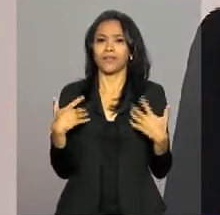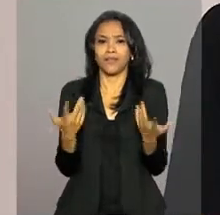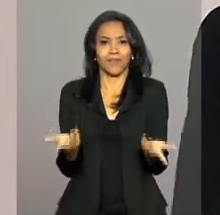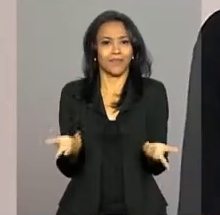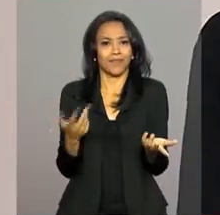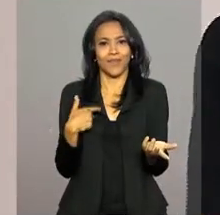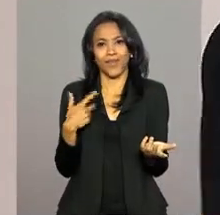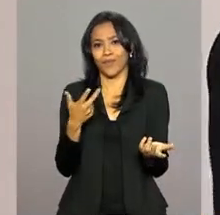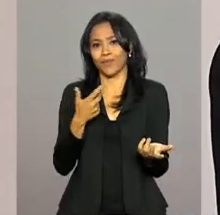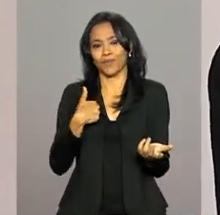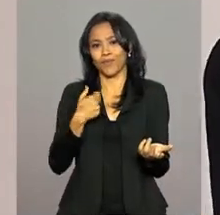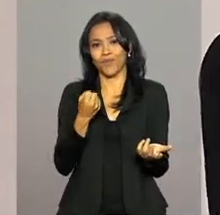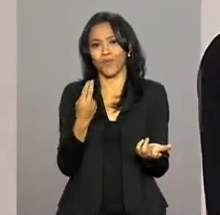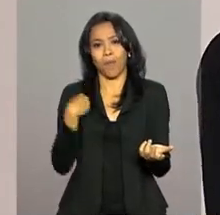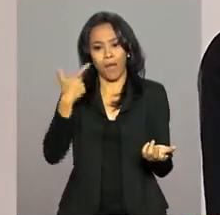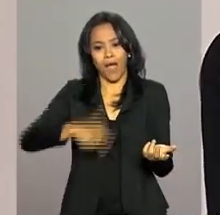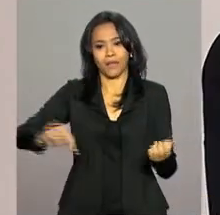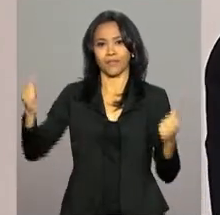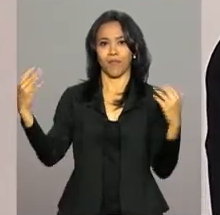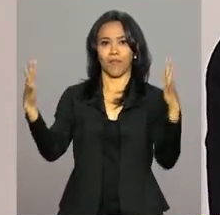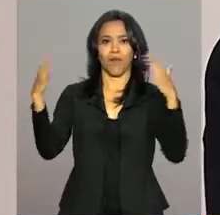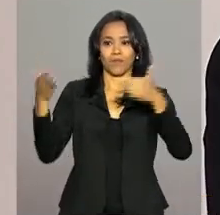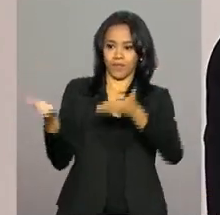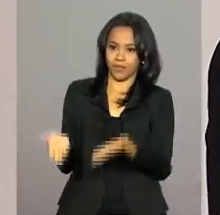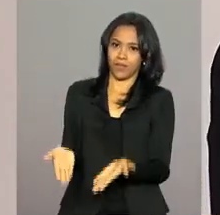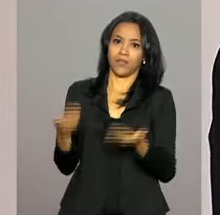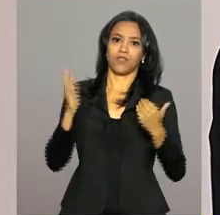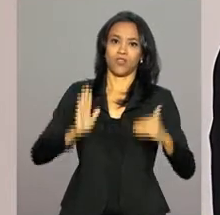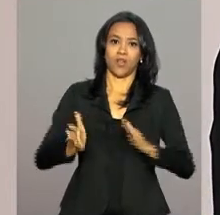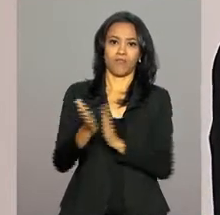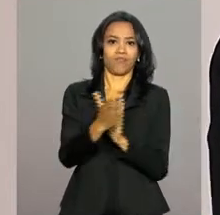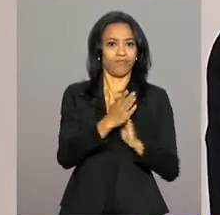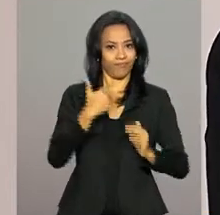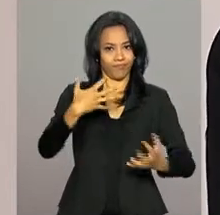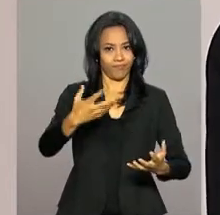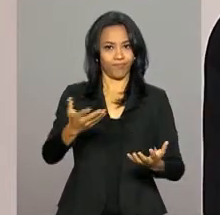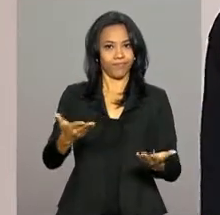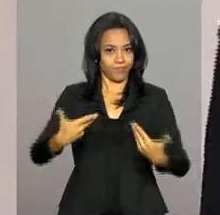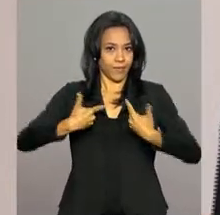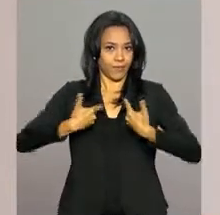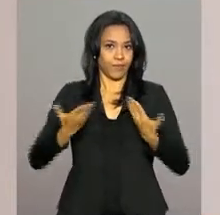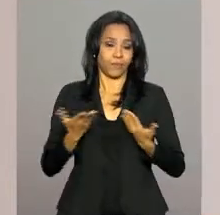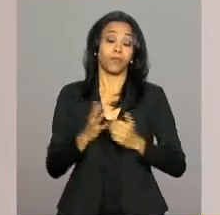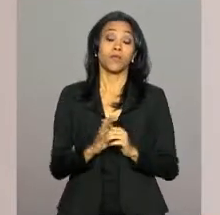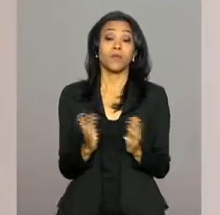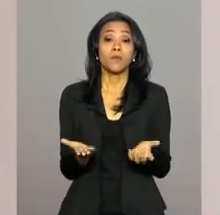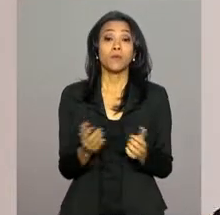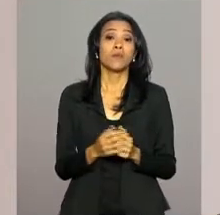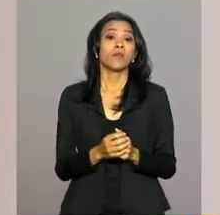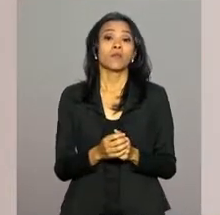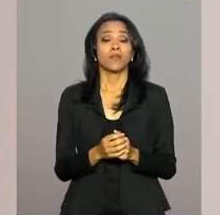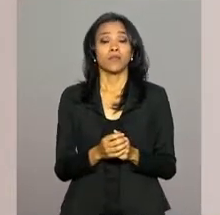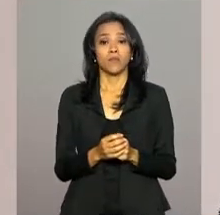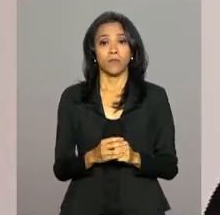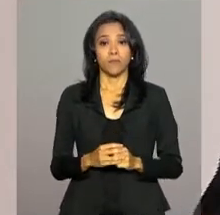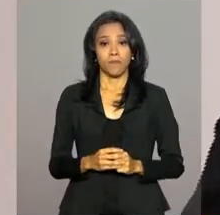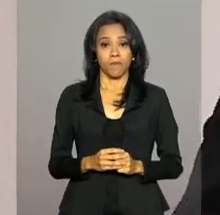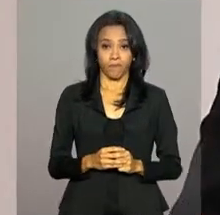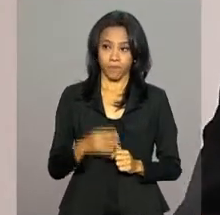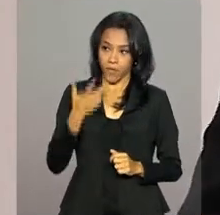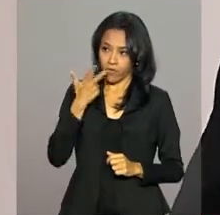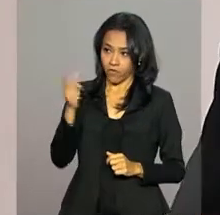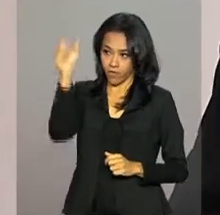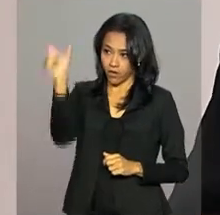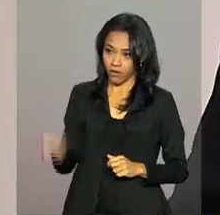porque eu não vou ganhar mas após o que estes que acabei de ganhar né e aí neste caso o prefeito